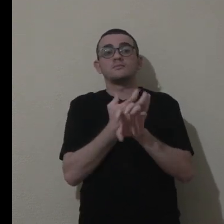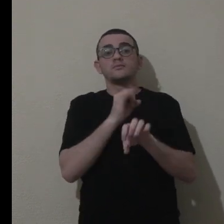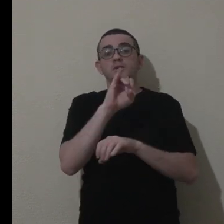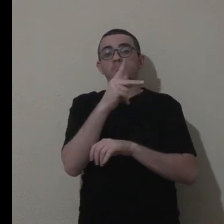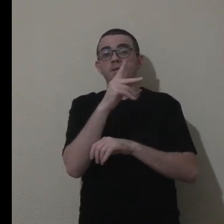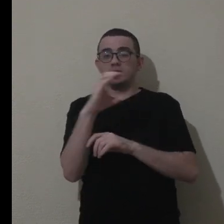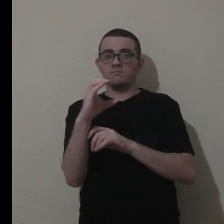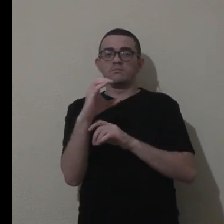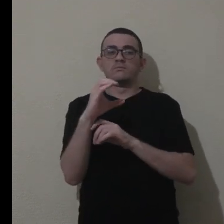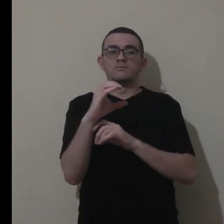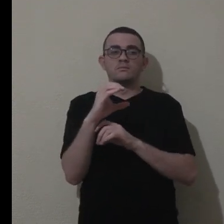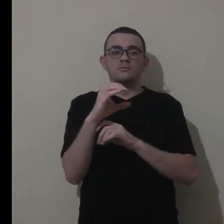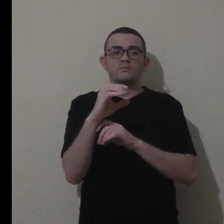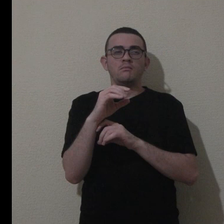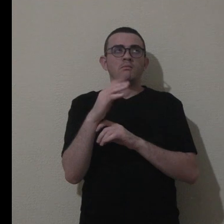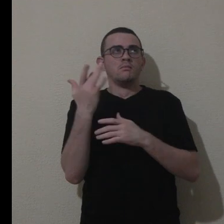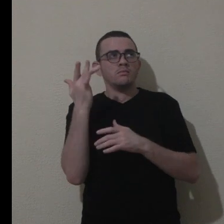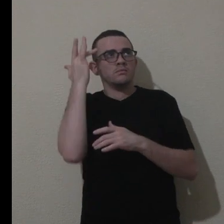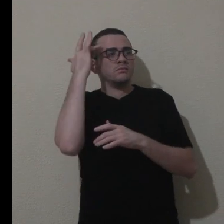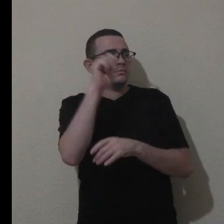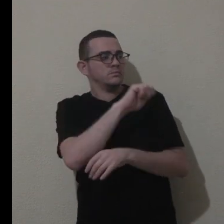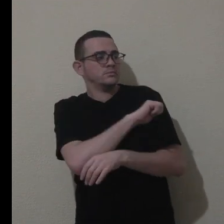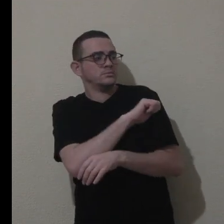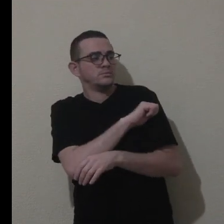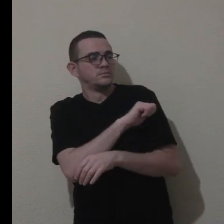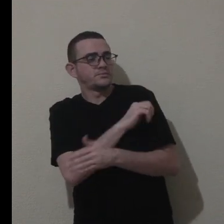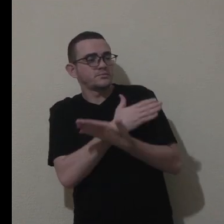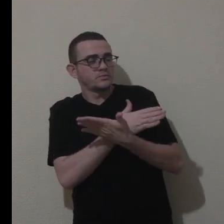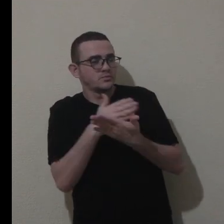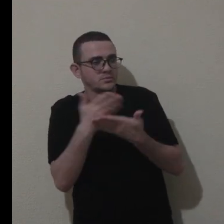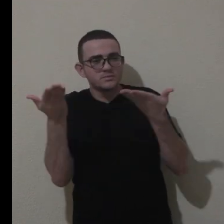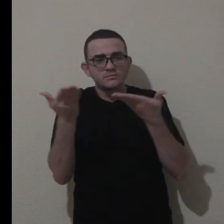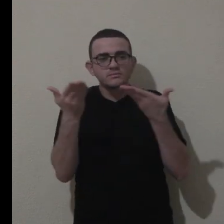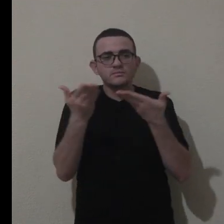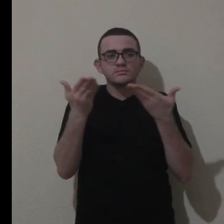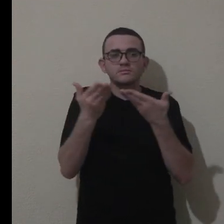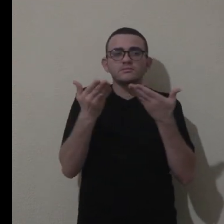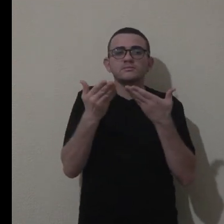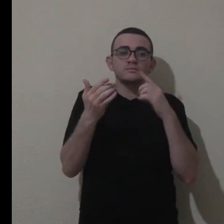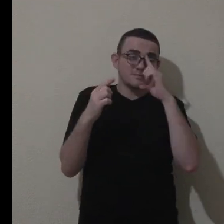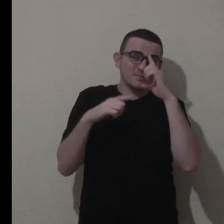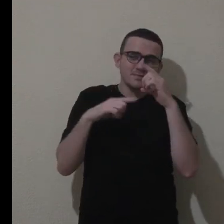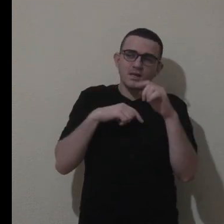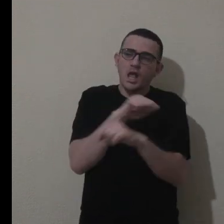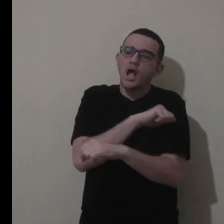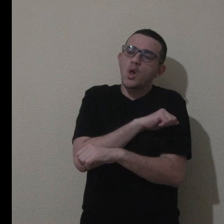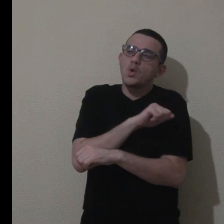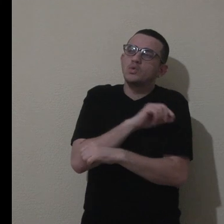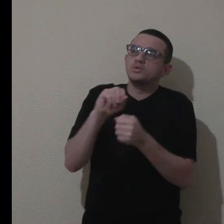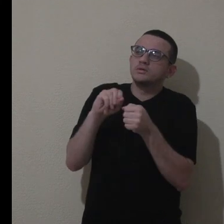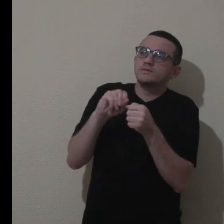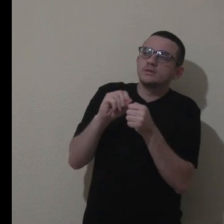disciplina chamada IPC. Né? Talvez os alunos que estão aí entrando, alguns alunos meus,